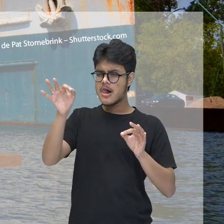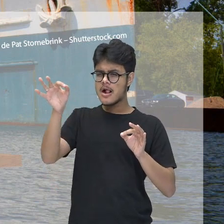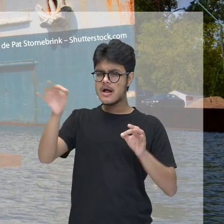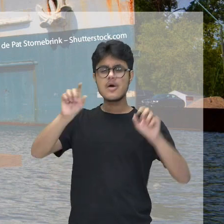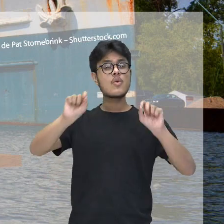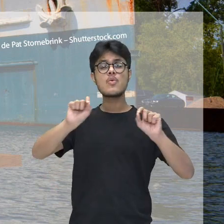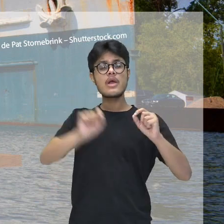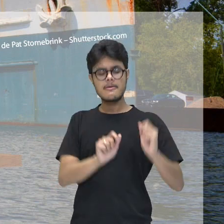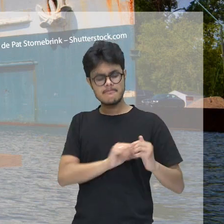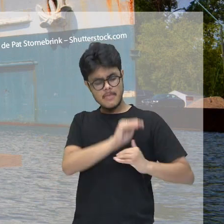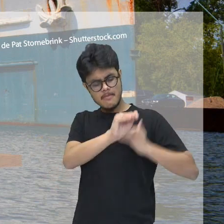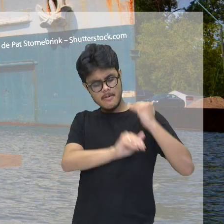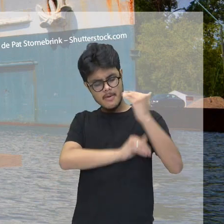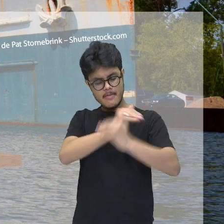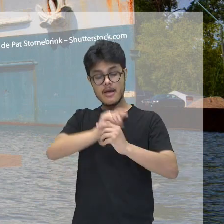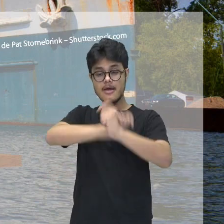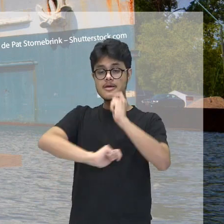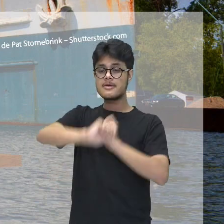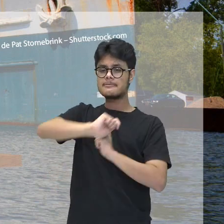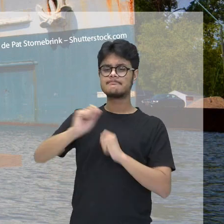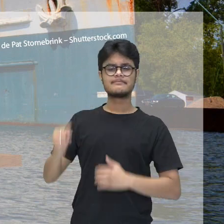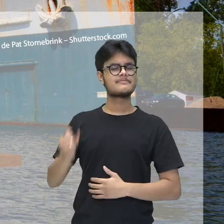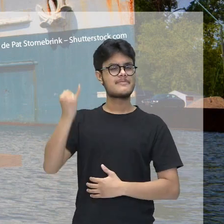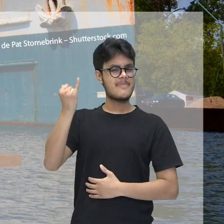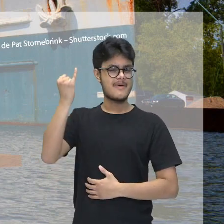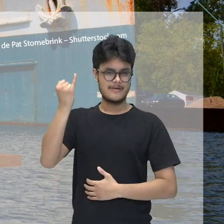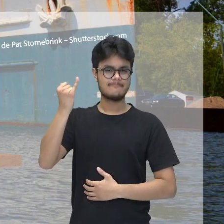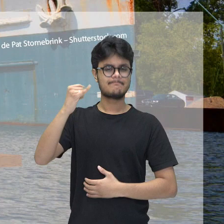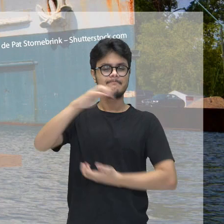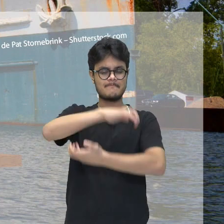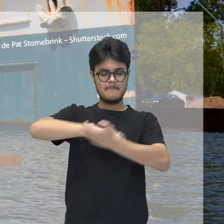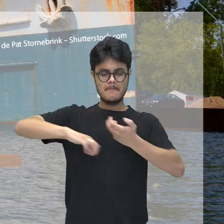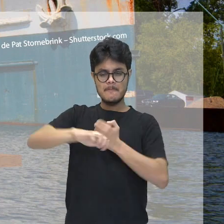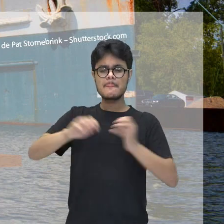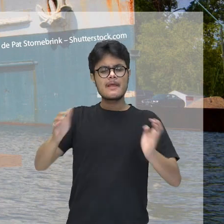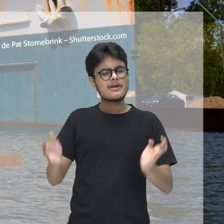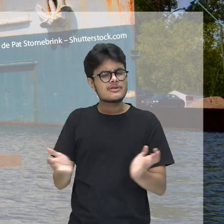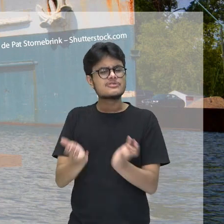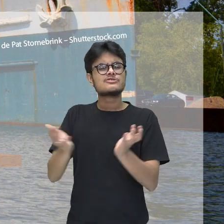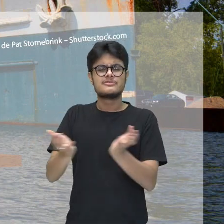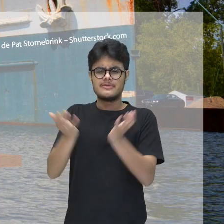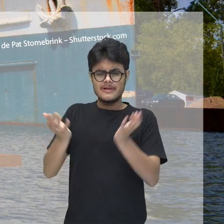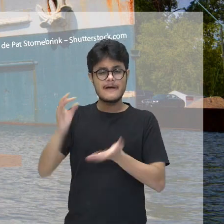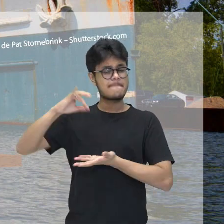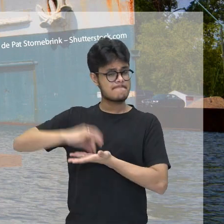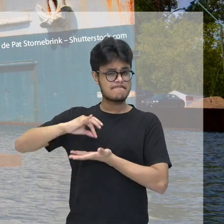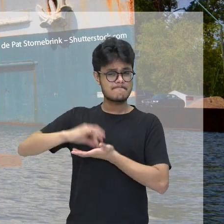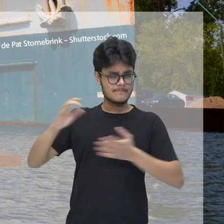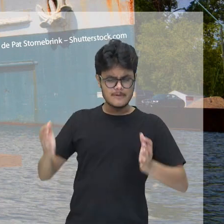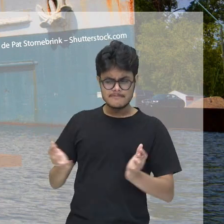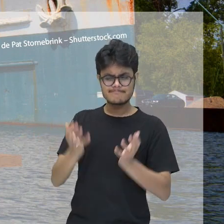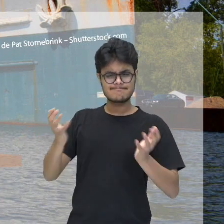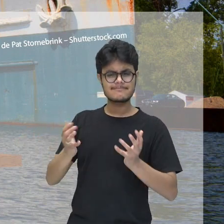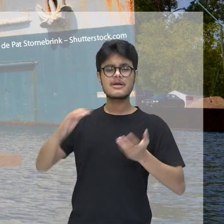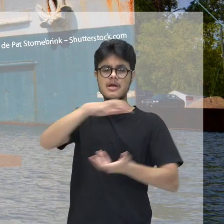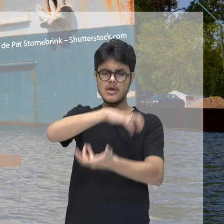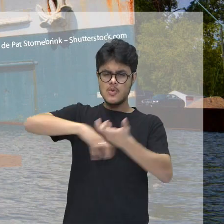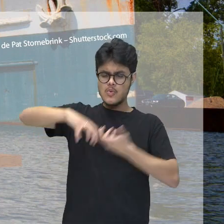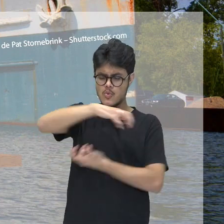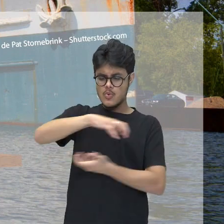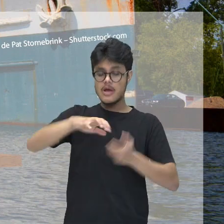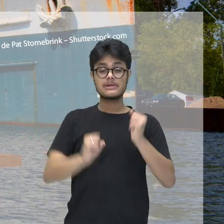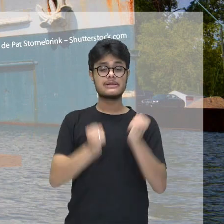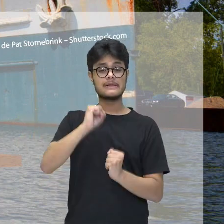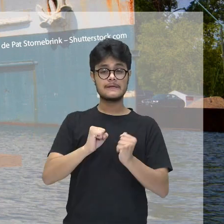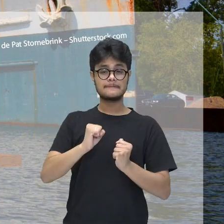desenvolvimento econômico que foi ali muito impulsionado, né, que foi muito estimulado com a Revolução